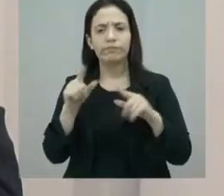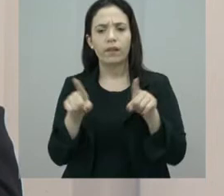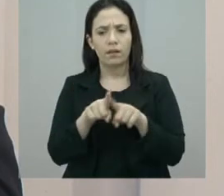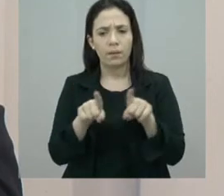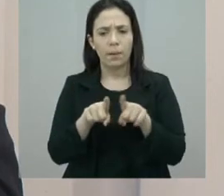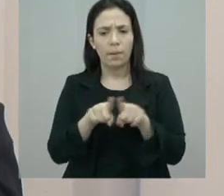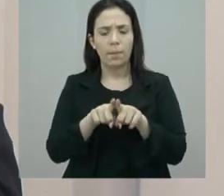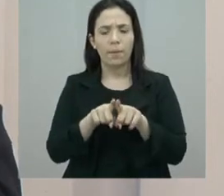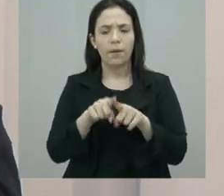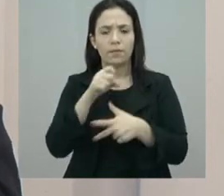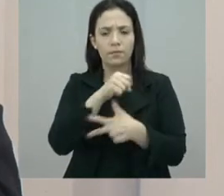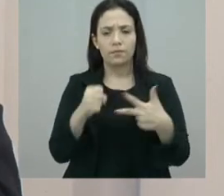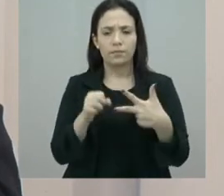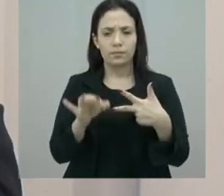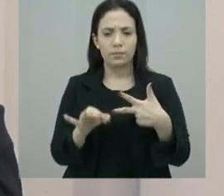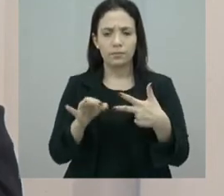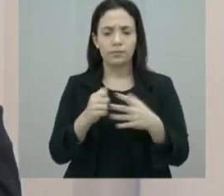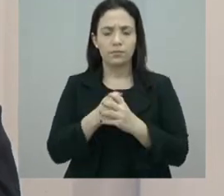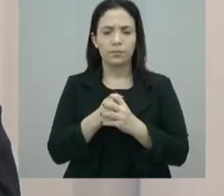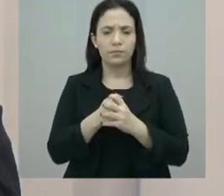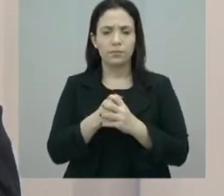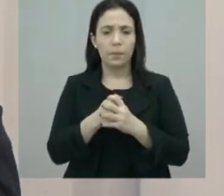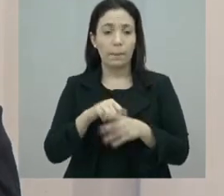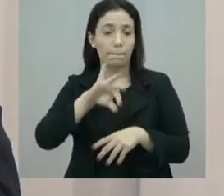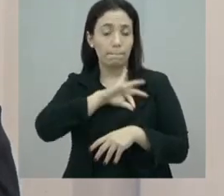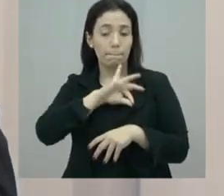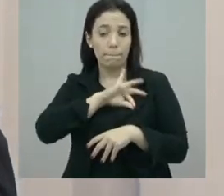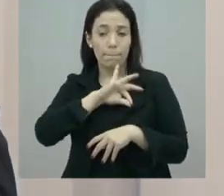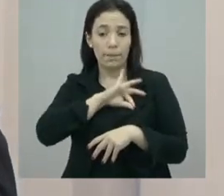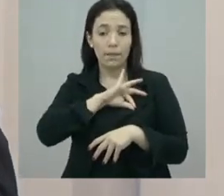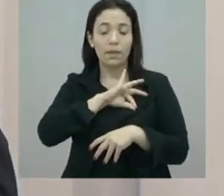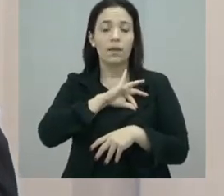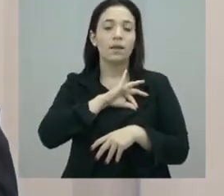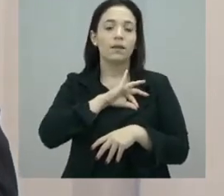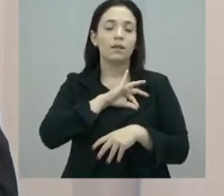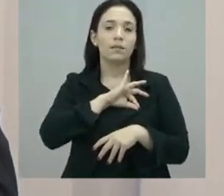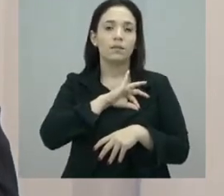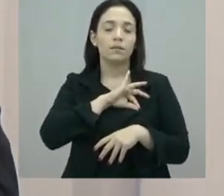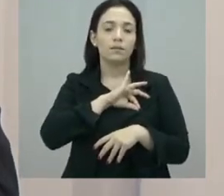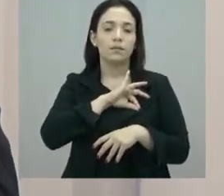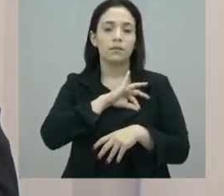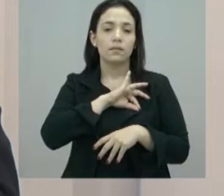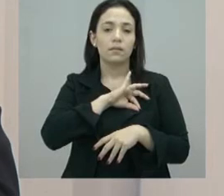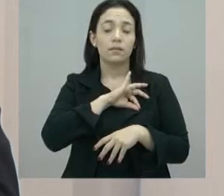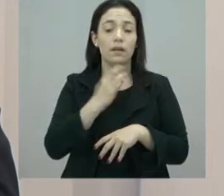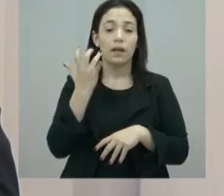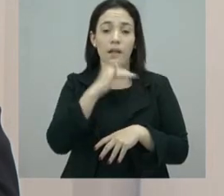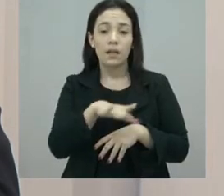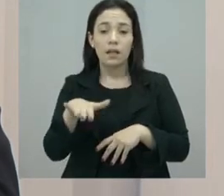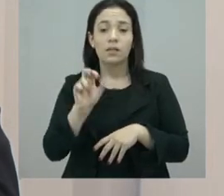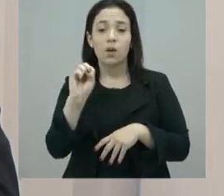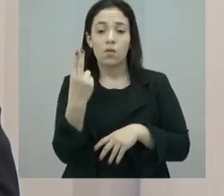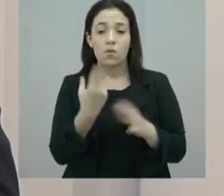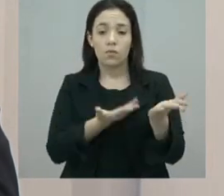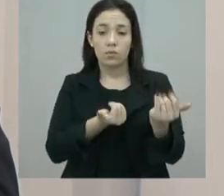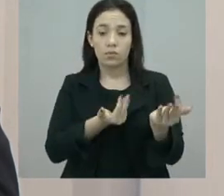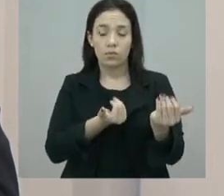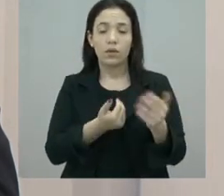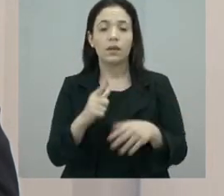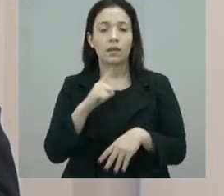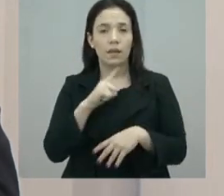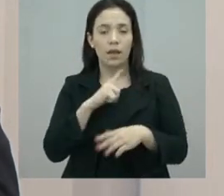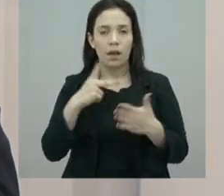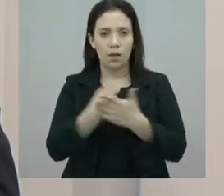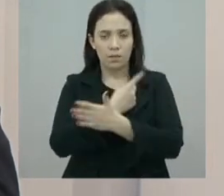atribuições para o Poder Judiciário. Na polícia e no Poder Judiciário, uma criança ou um adolescente que foi vítima